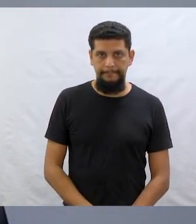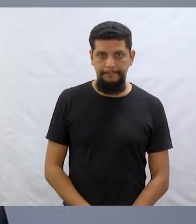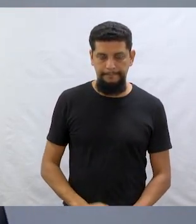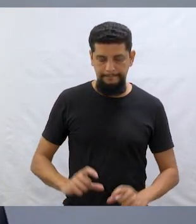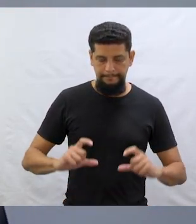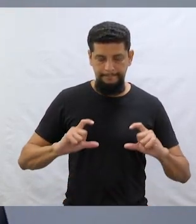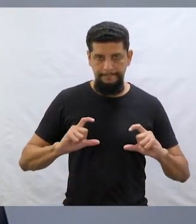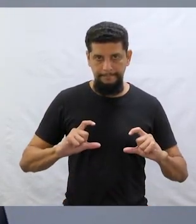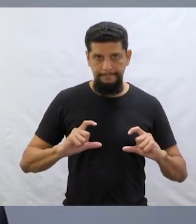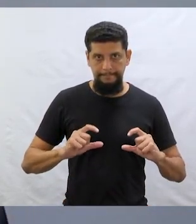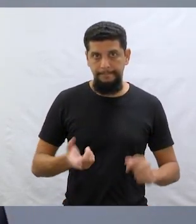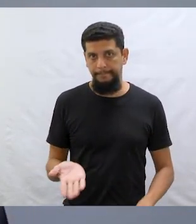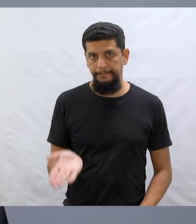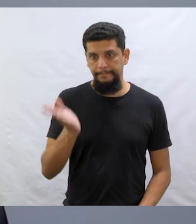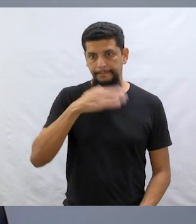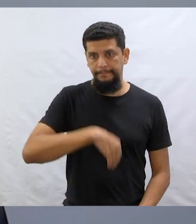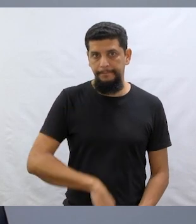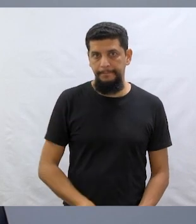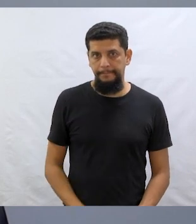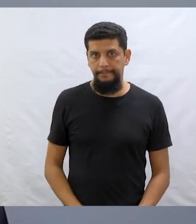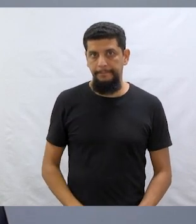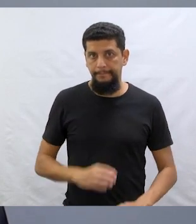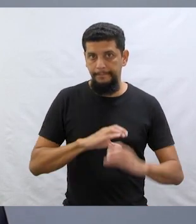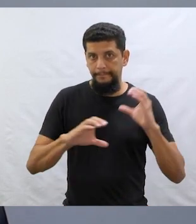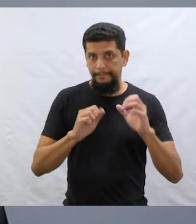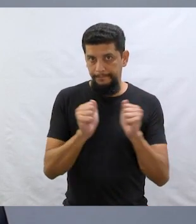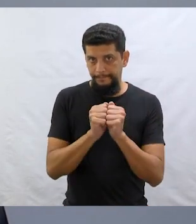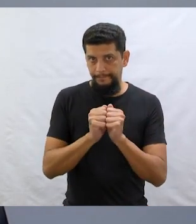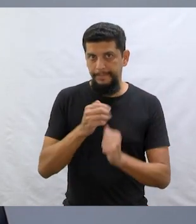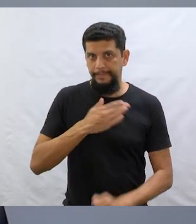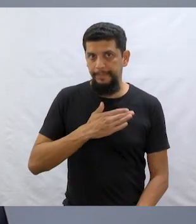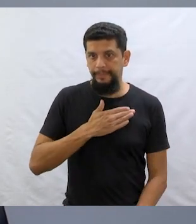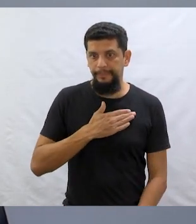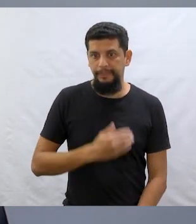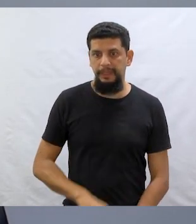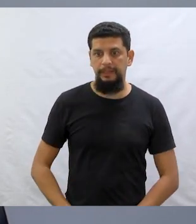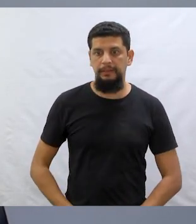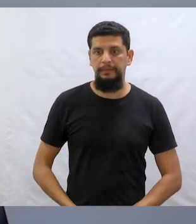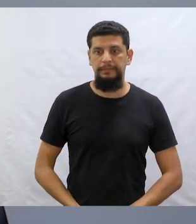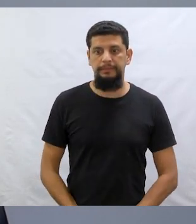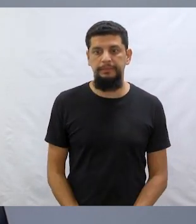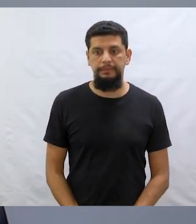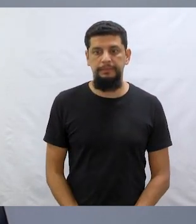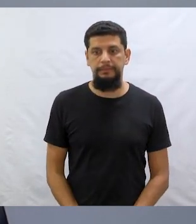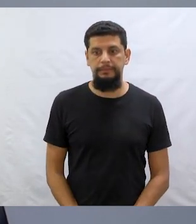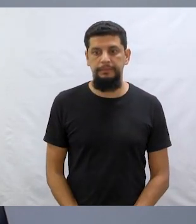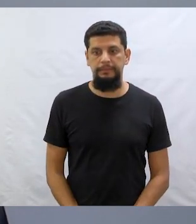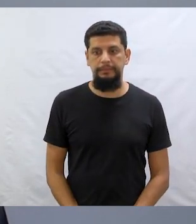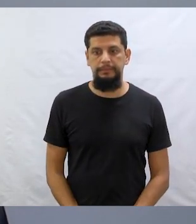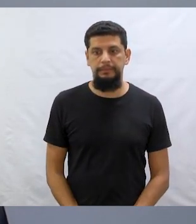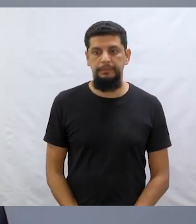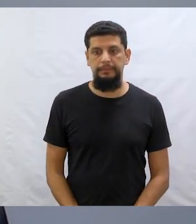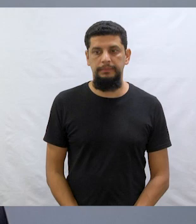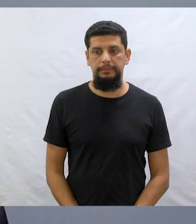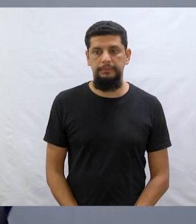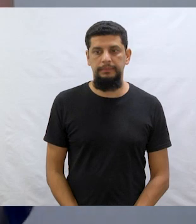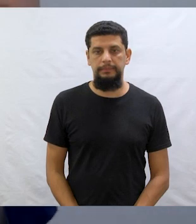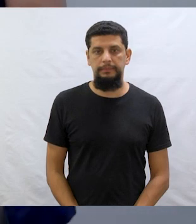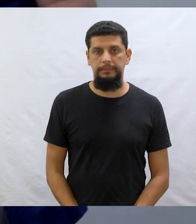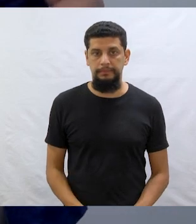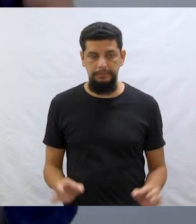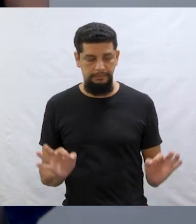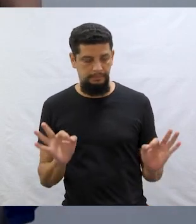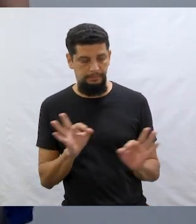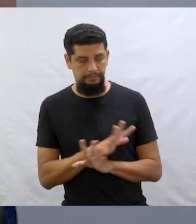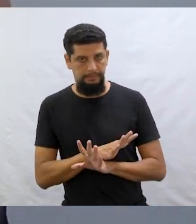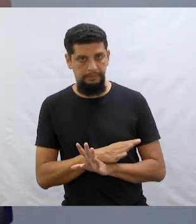pintinhos. Então, vamos lá. Acompanhem conosco. Opa. Aí.